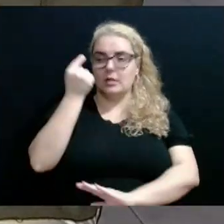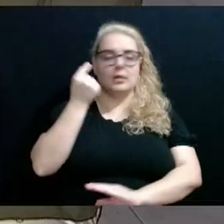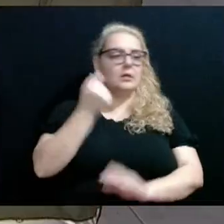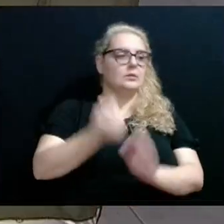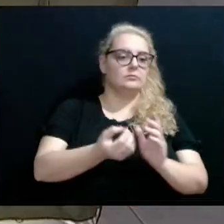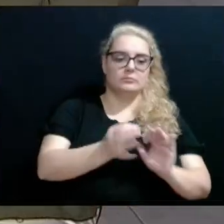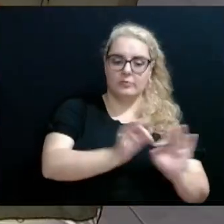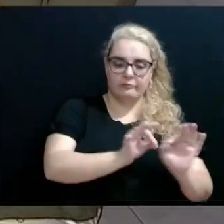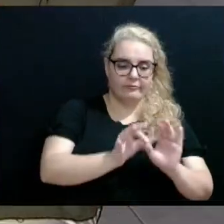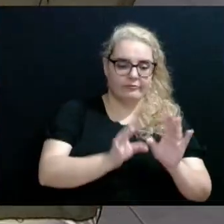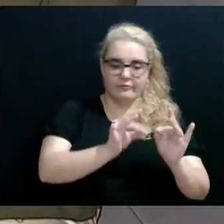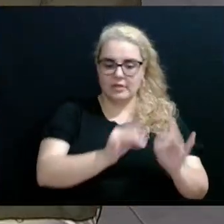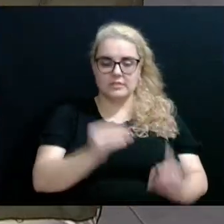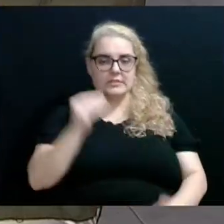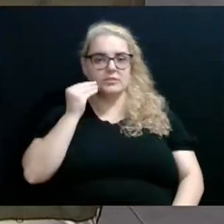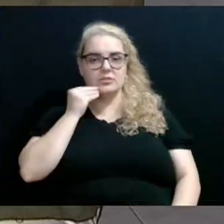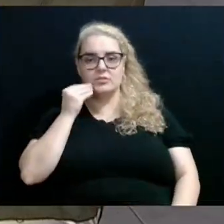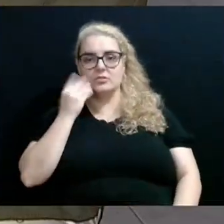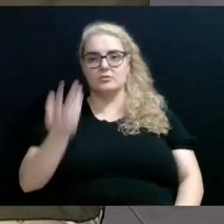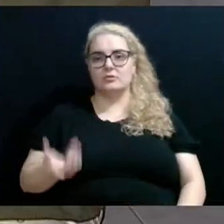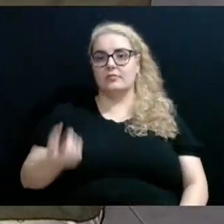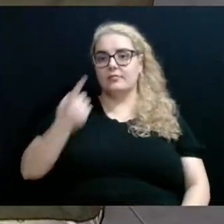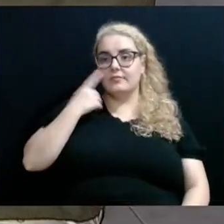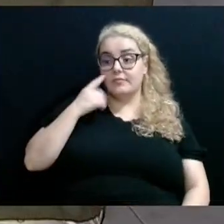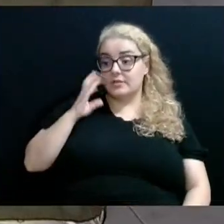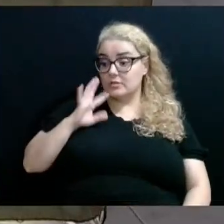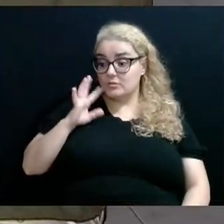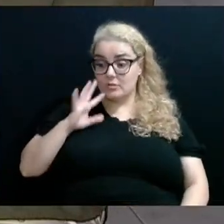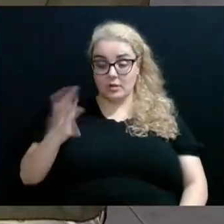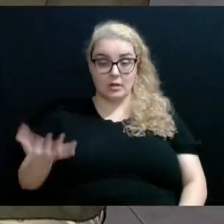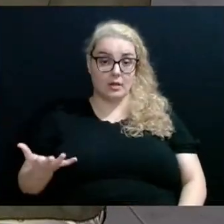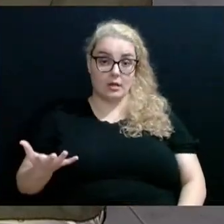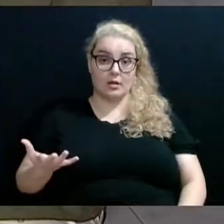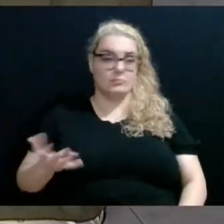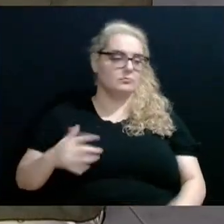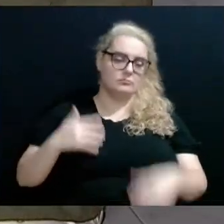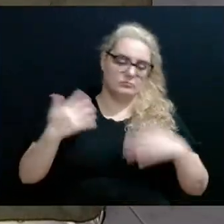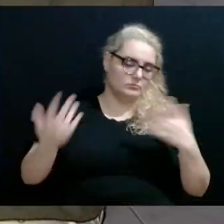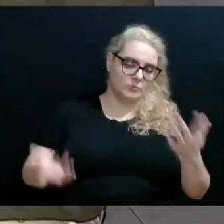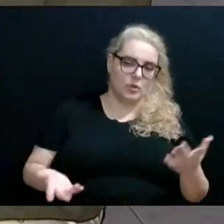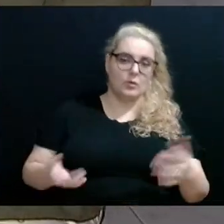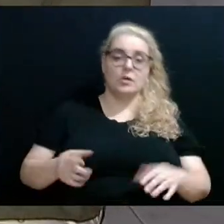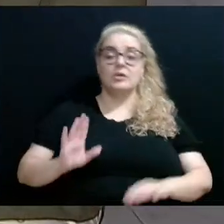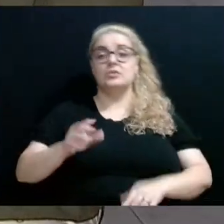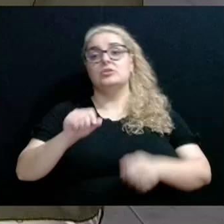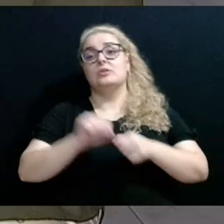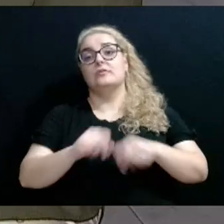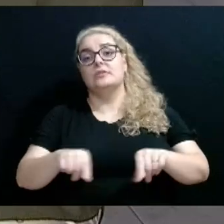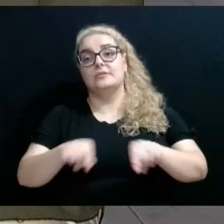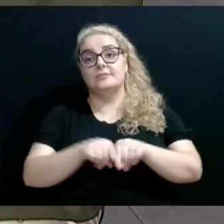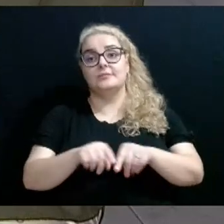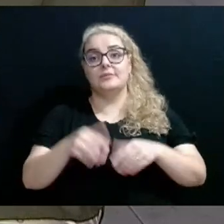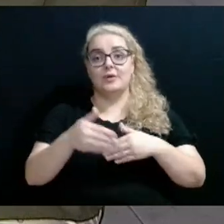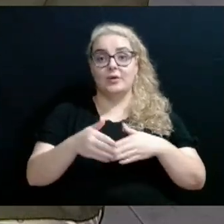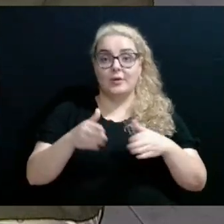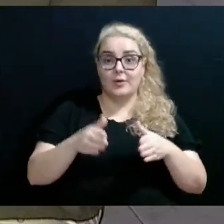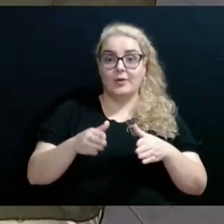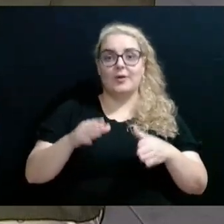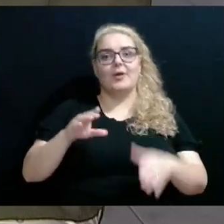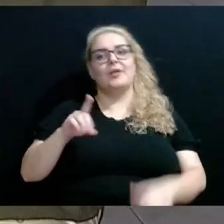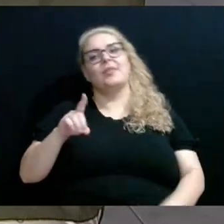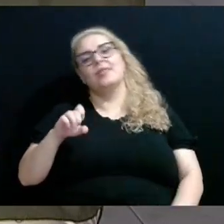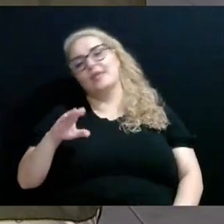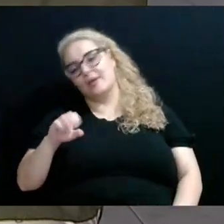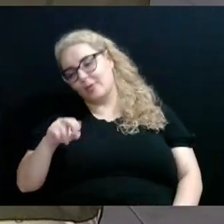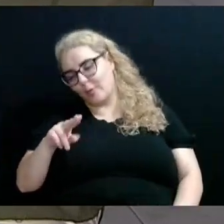de testar, de ver se ficou legal, e enfim. Já fiz também caixinha de decopagem,